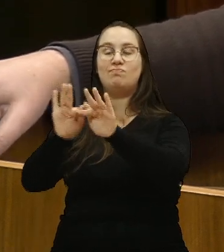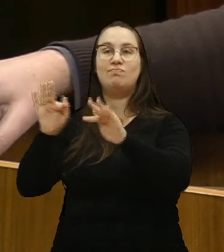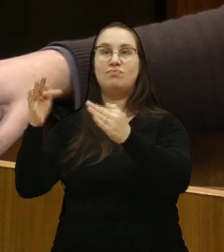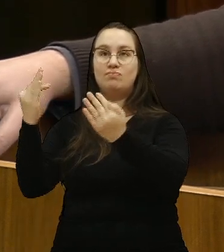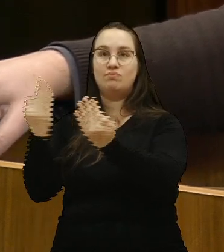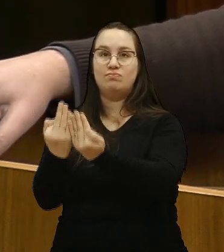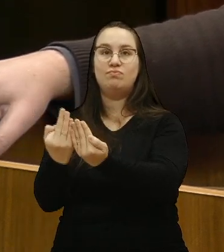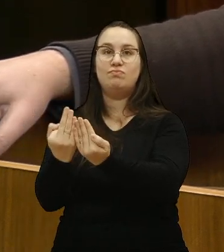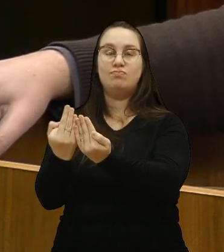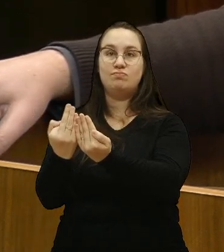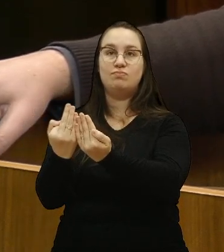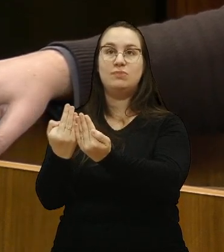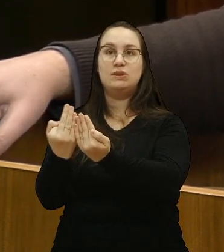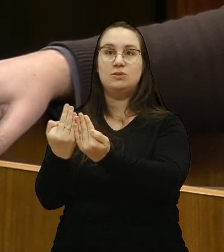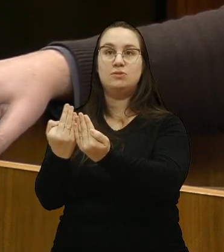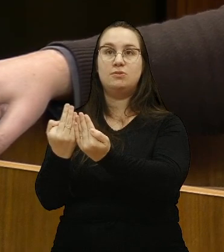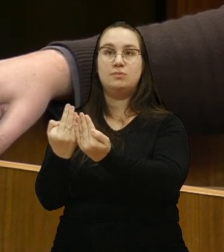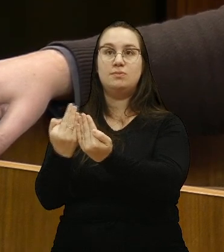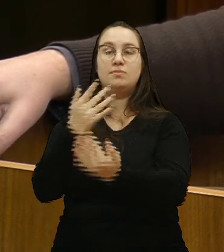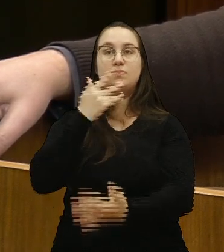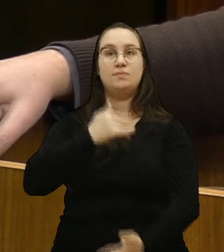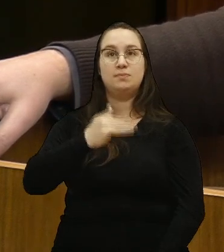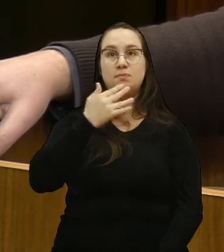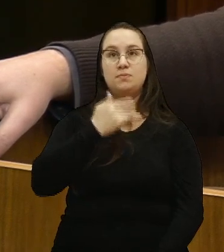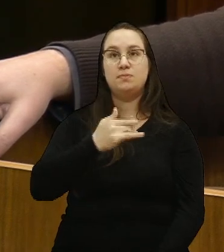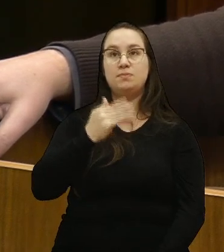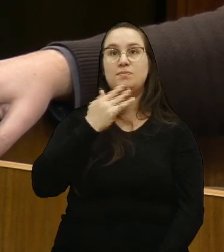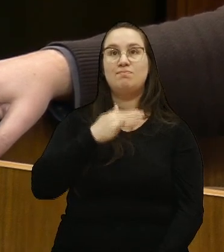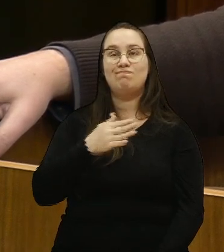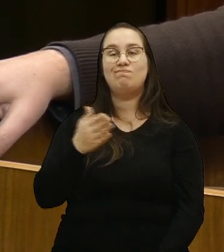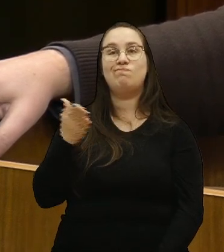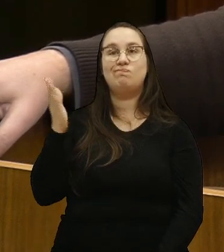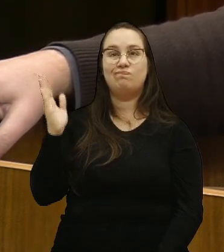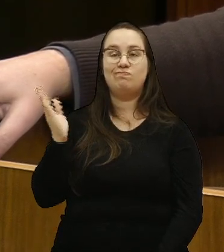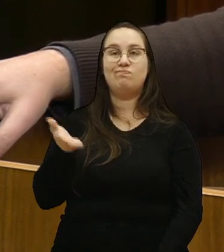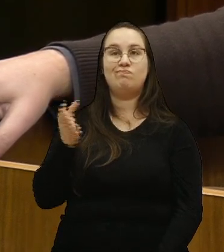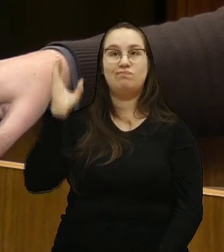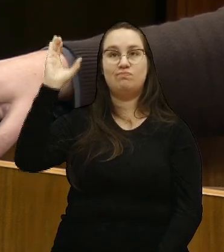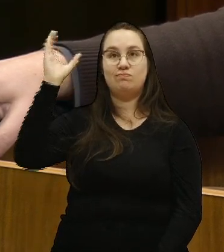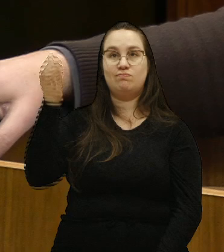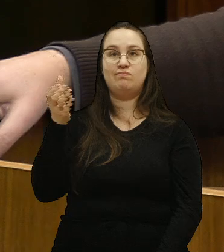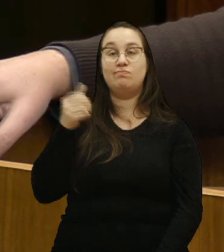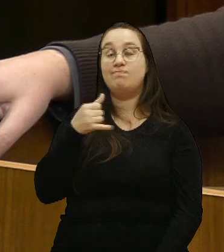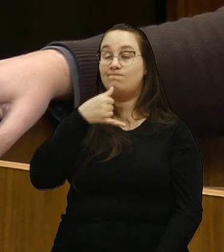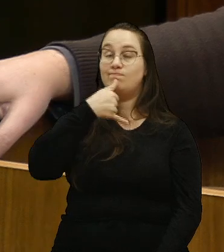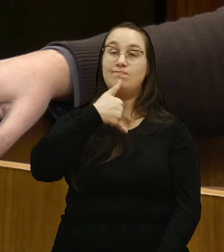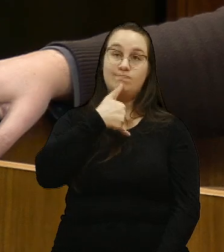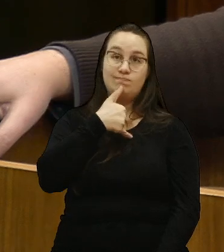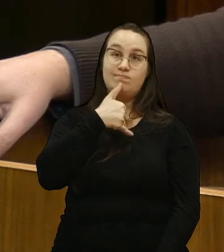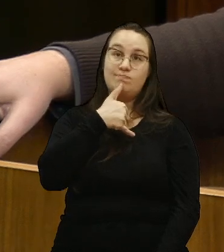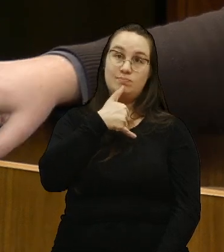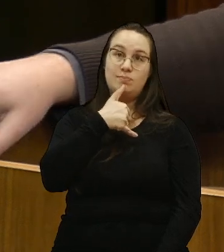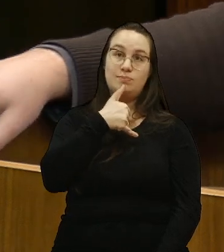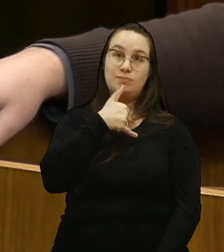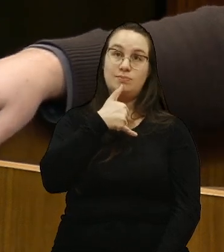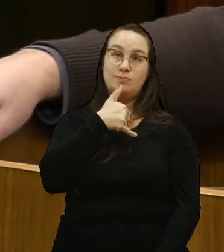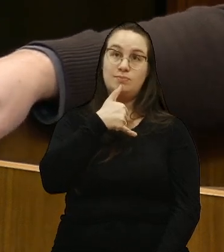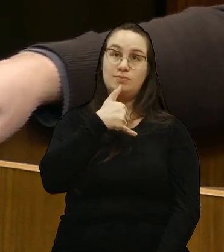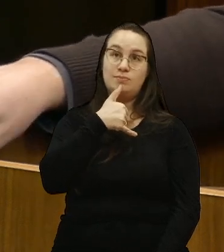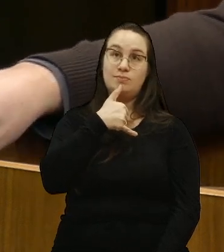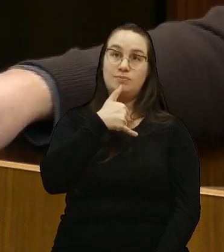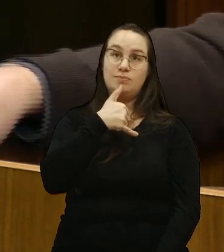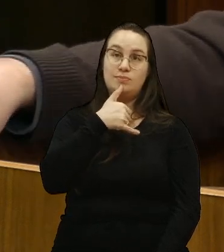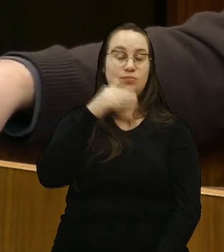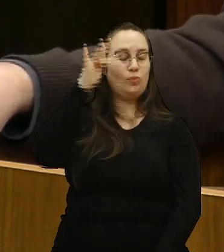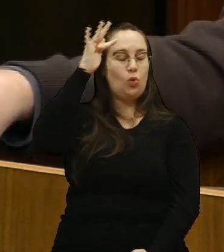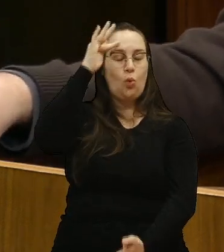familiares com crianças que passam por esse tipo de situação. É triste. E somente com a